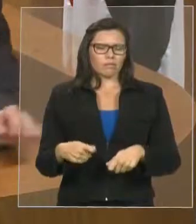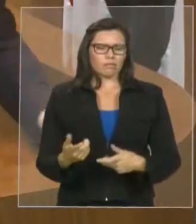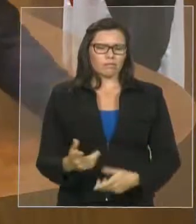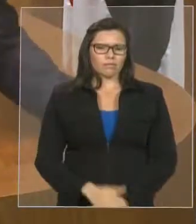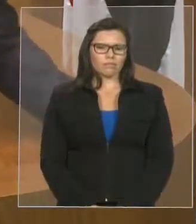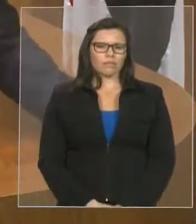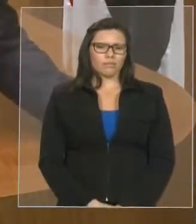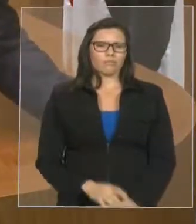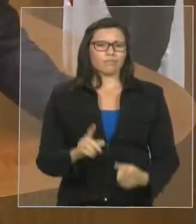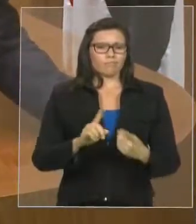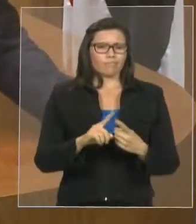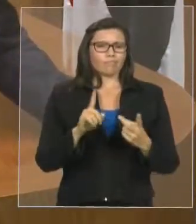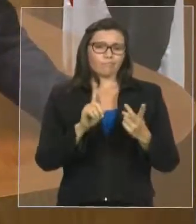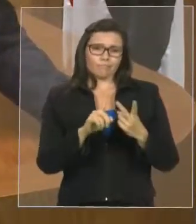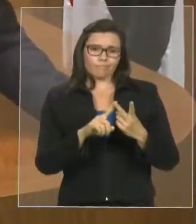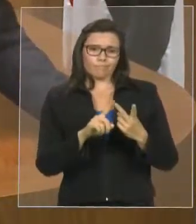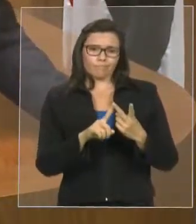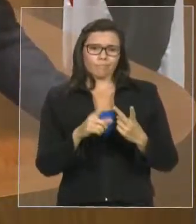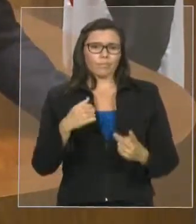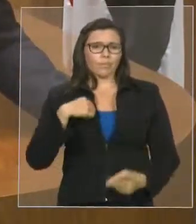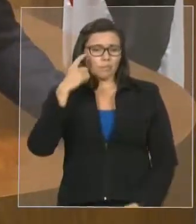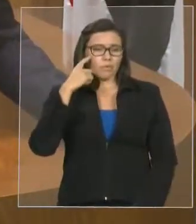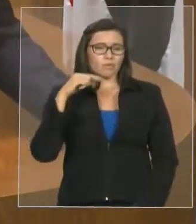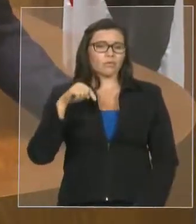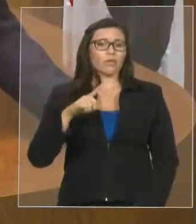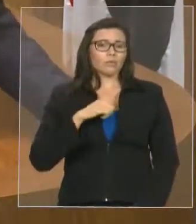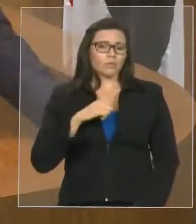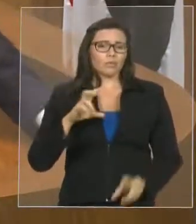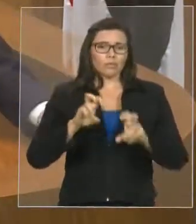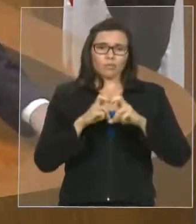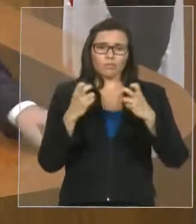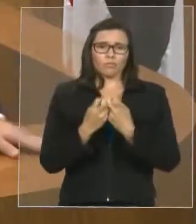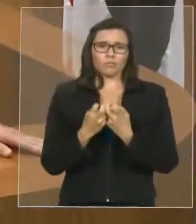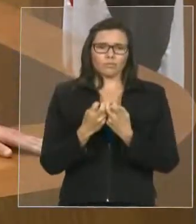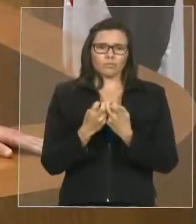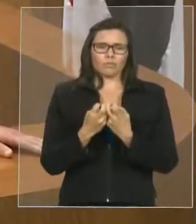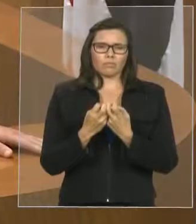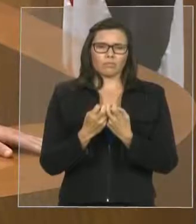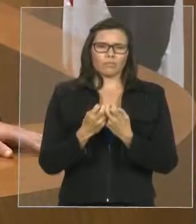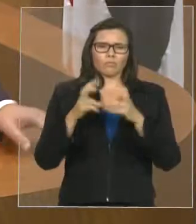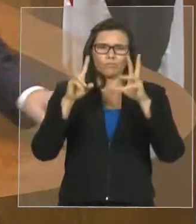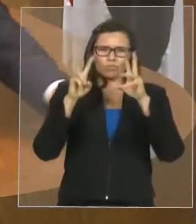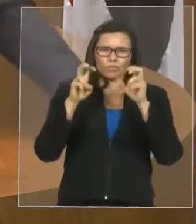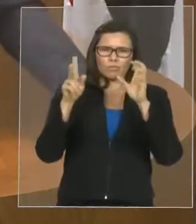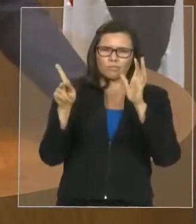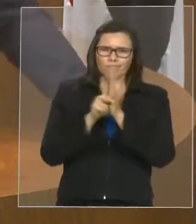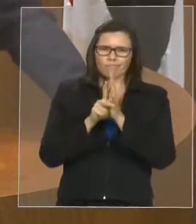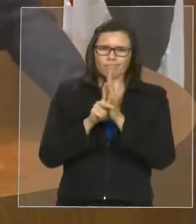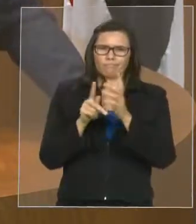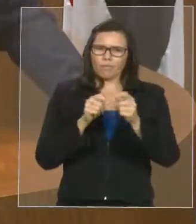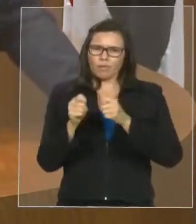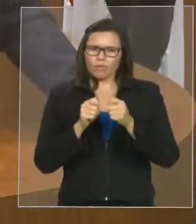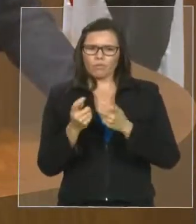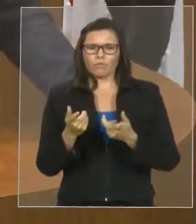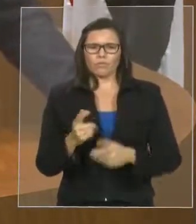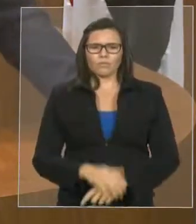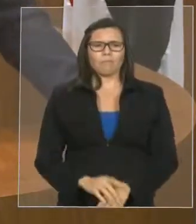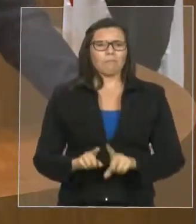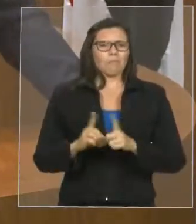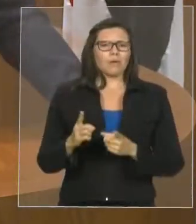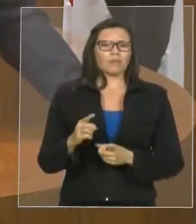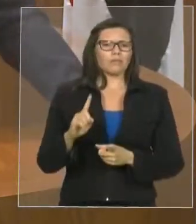tem uma comissão de assuntos econômicos e que foi tolhida a oportunidade dessa matéria ser discutida